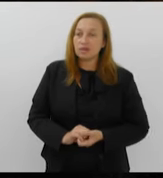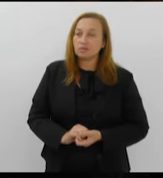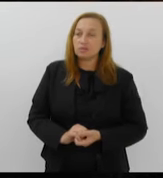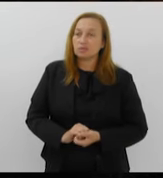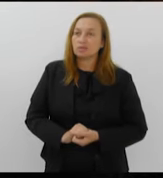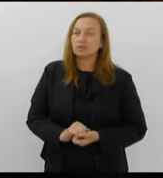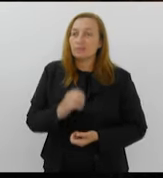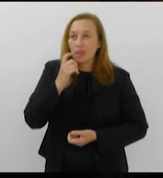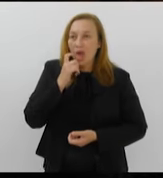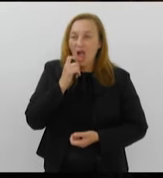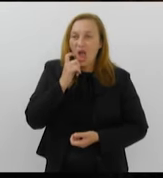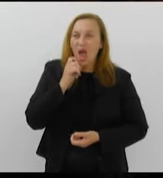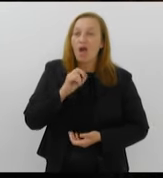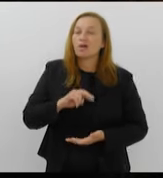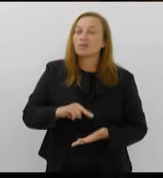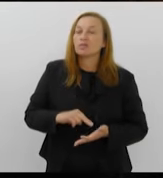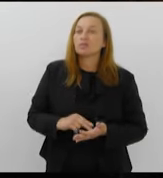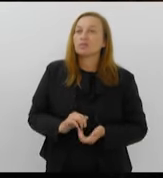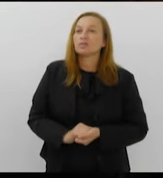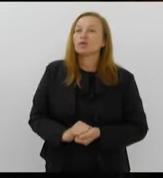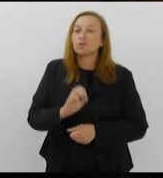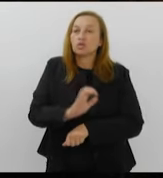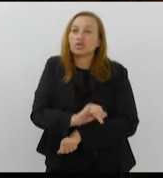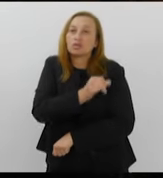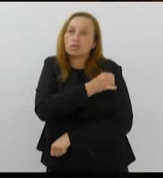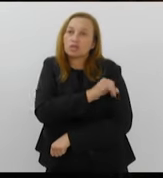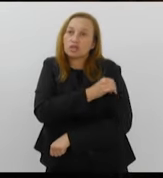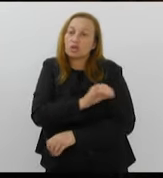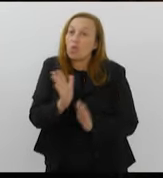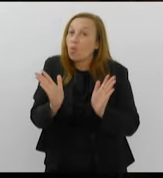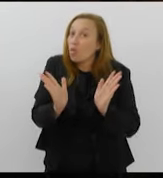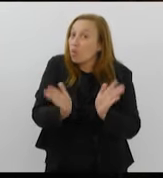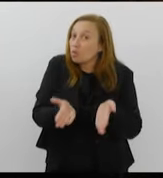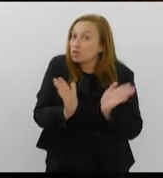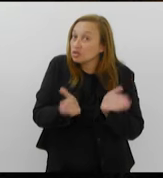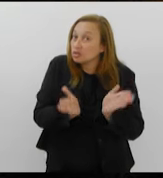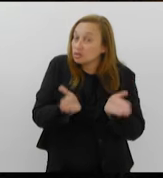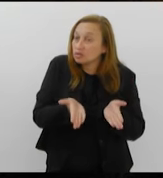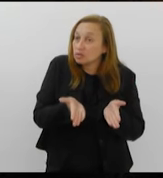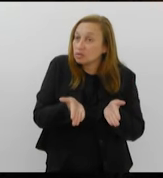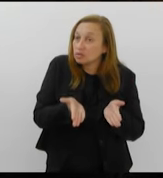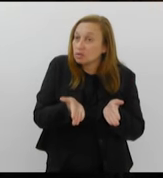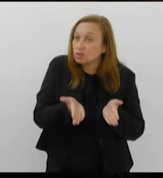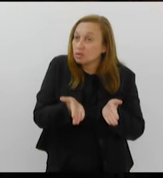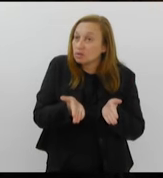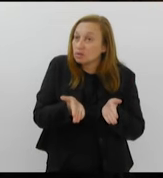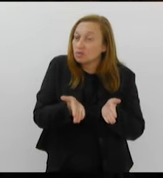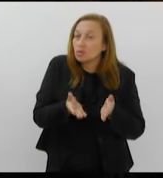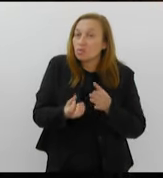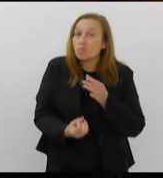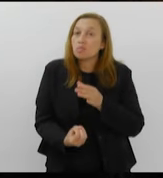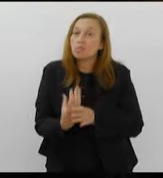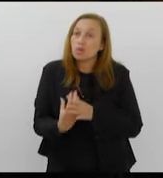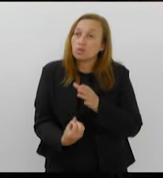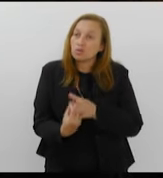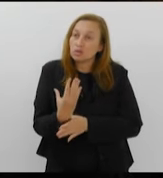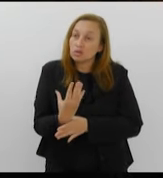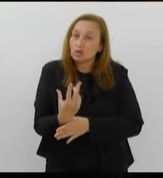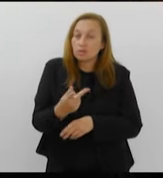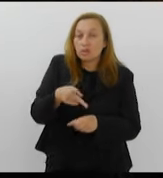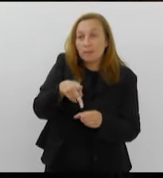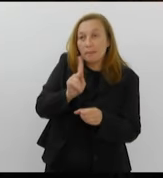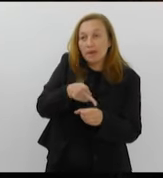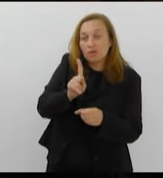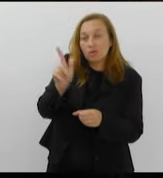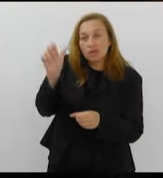mais fundamental é, o estado do Rio de Janeiro hoje é o maior produtor de petróleo